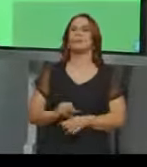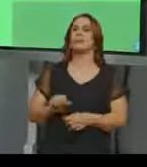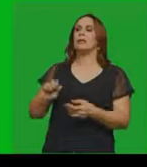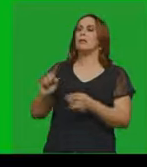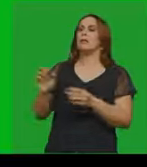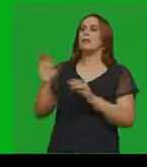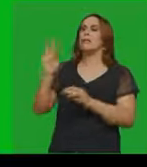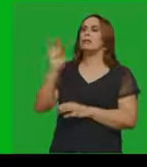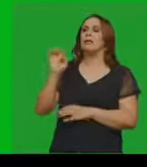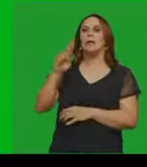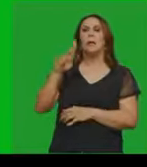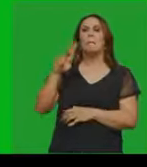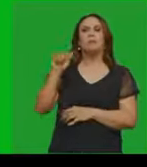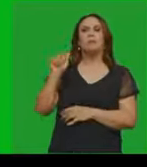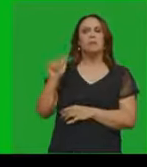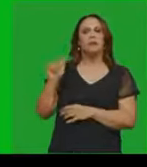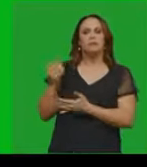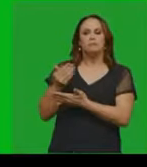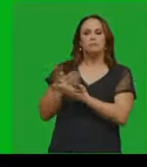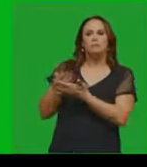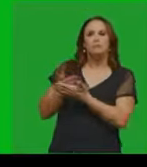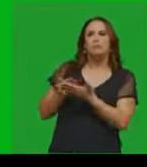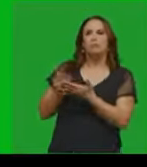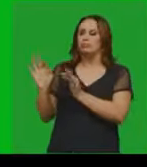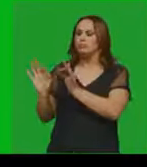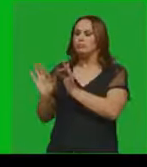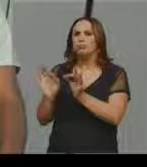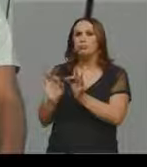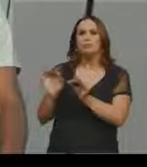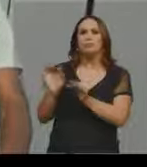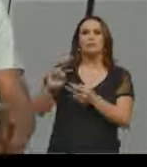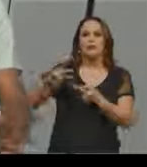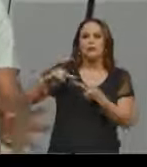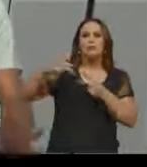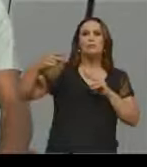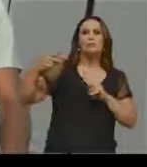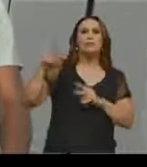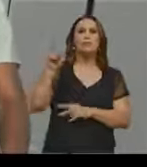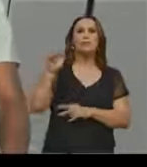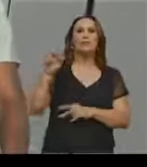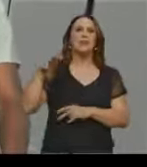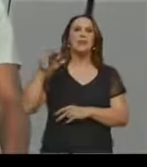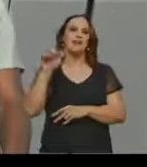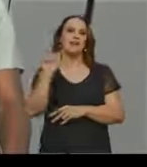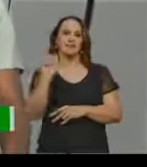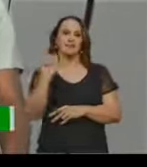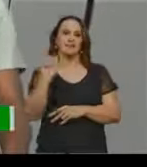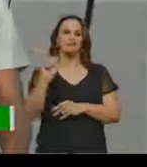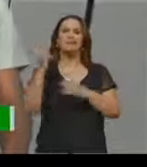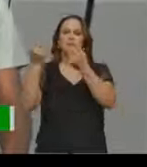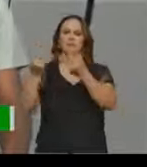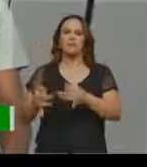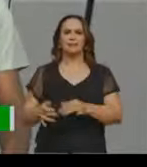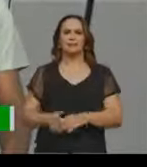gênica. Ok. Bom, então, falando aí já desse assunto aí muito interessante, que os